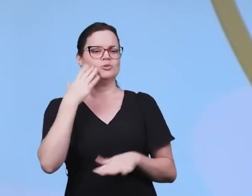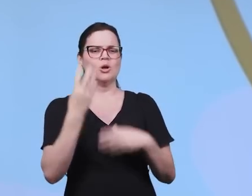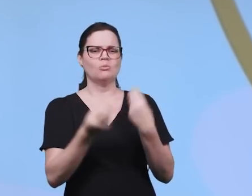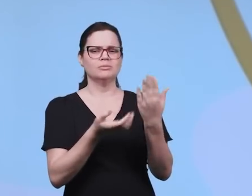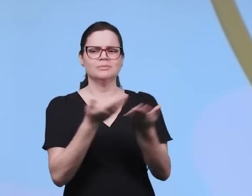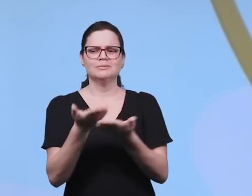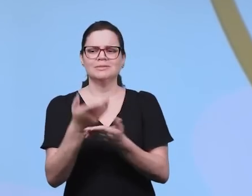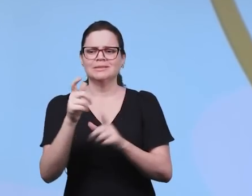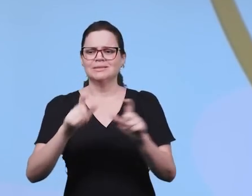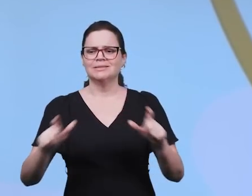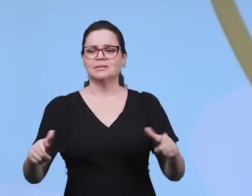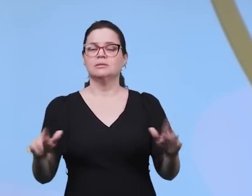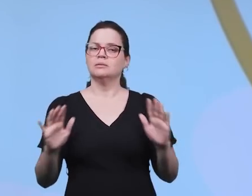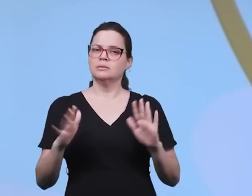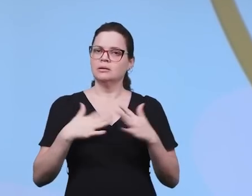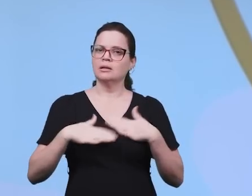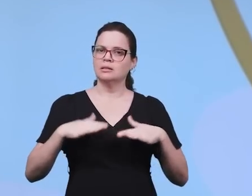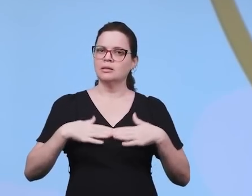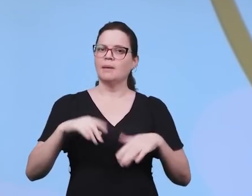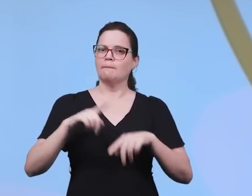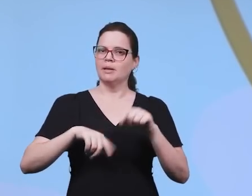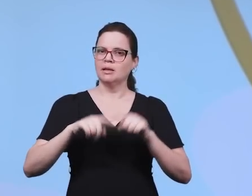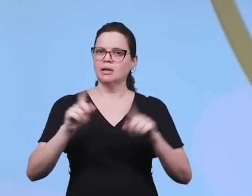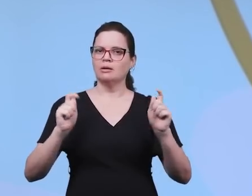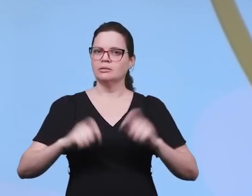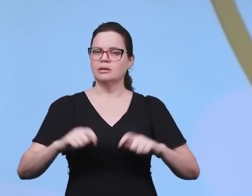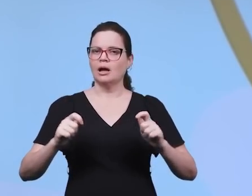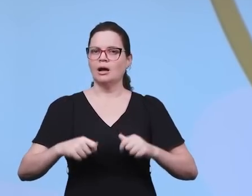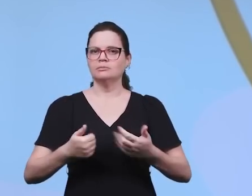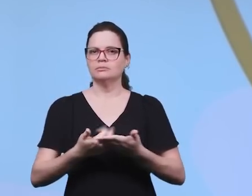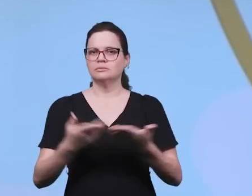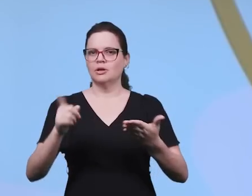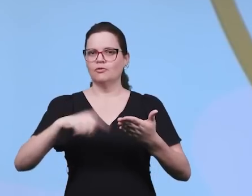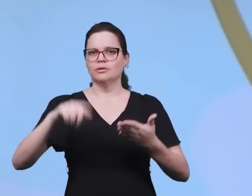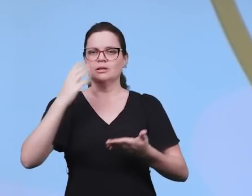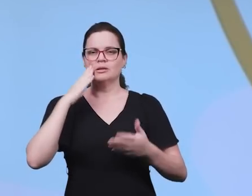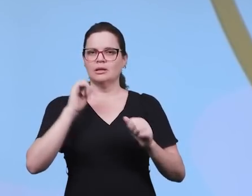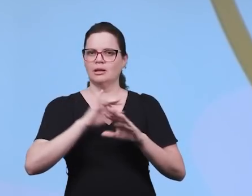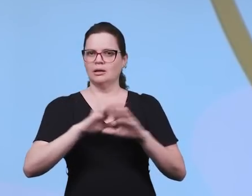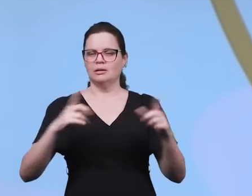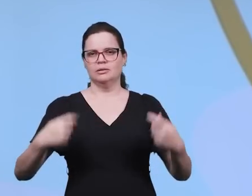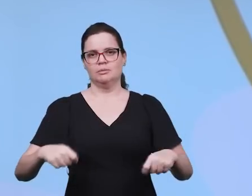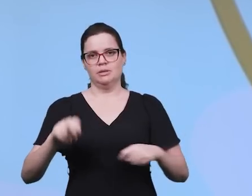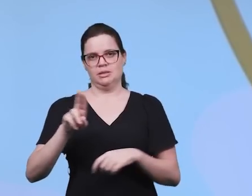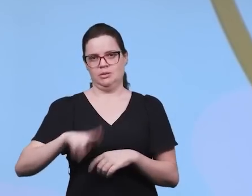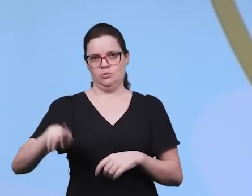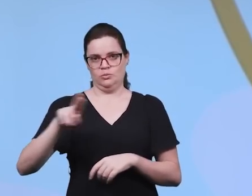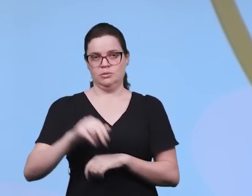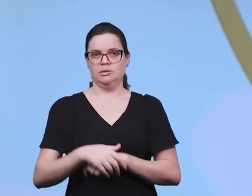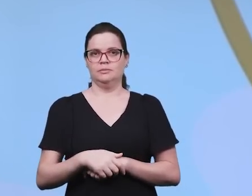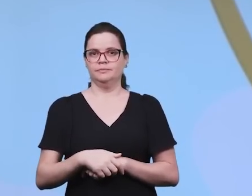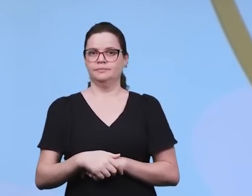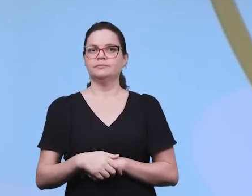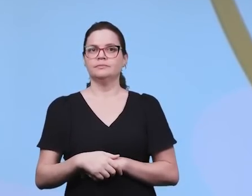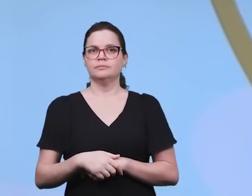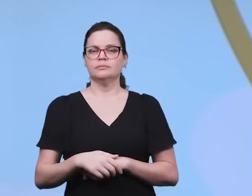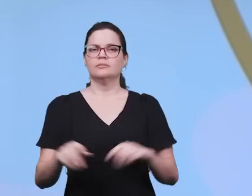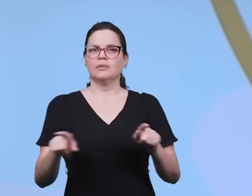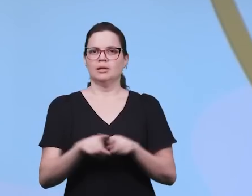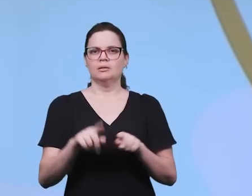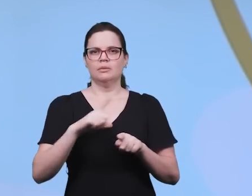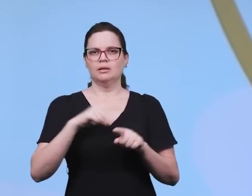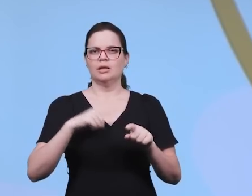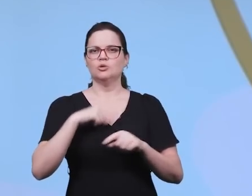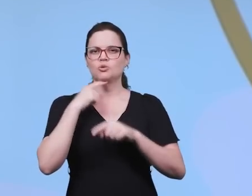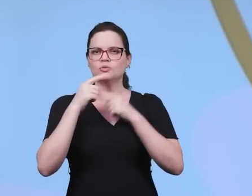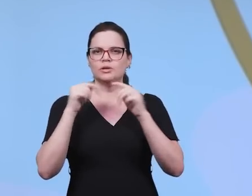sei lidar com a situação. Nós temos materiais hoje em dia que são formidáveis e precisam ser usados. Em caso de dúvidas, nós temos